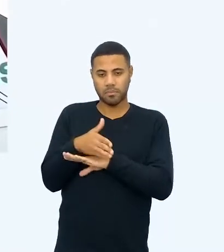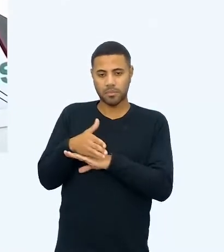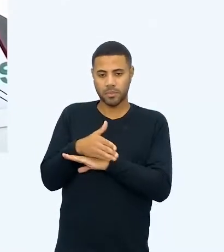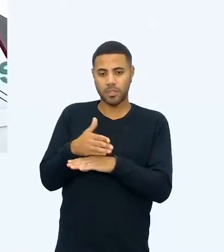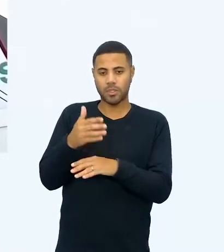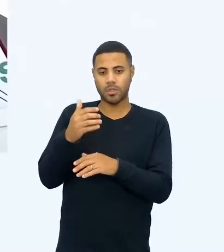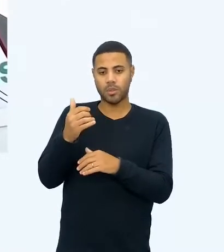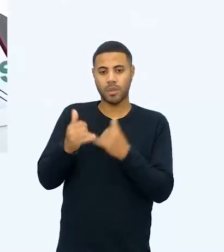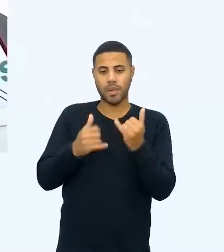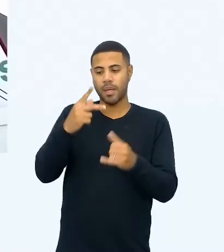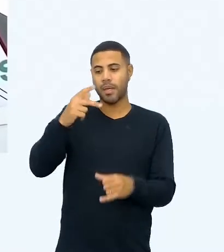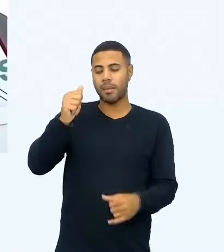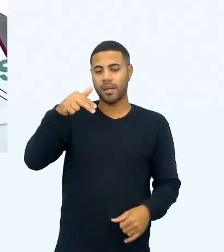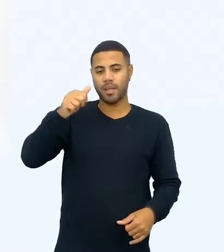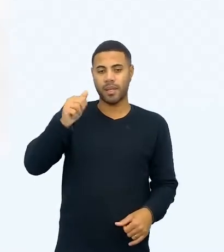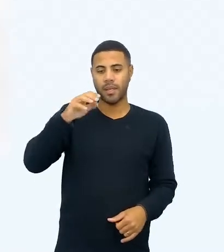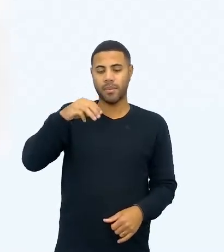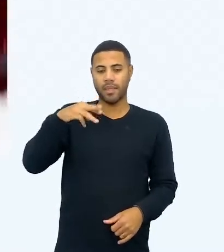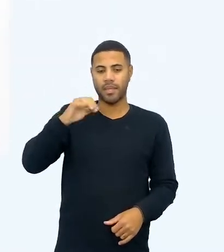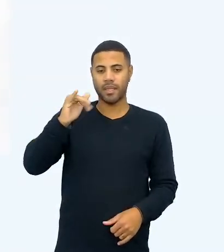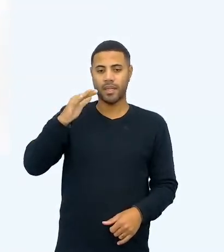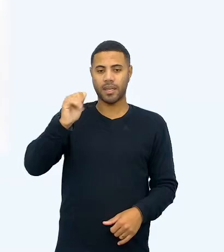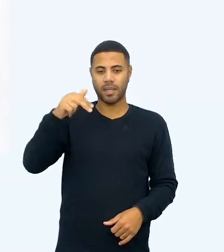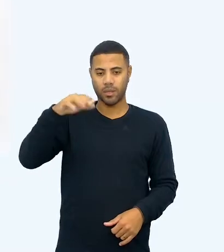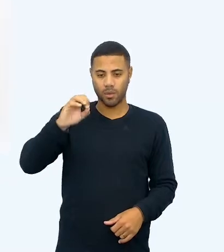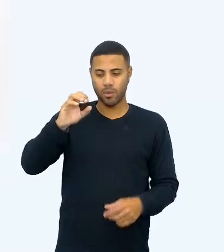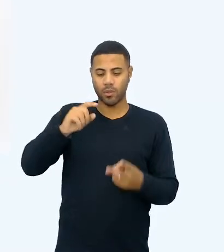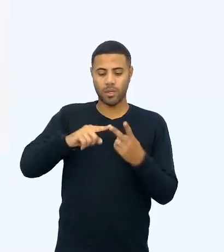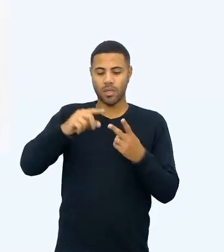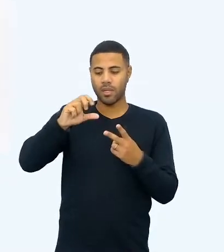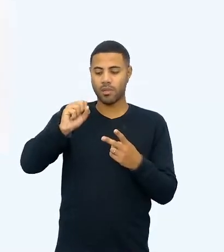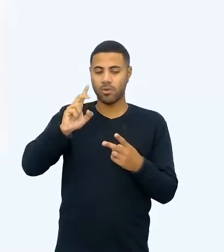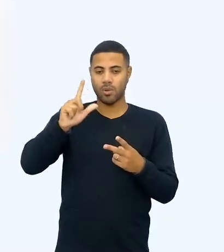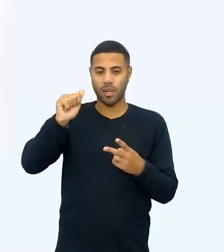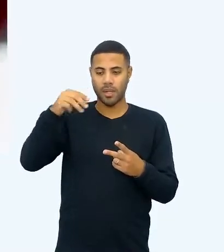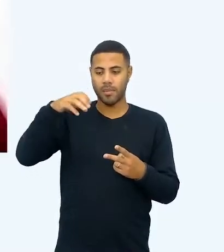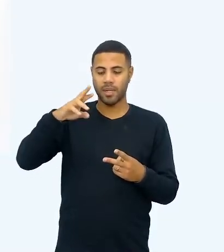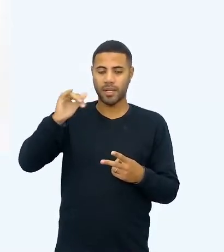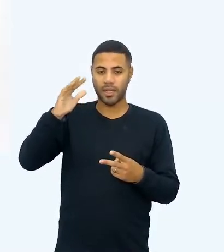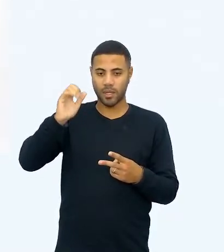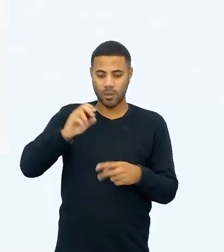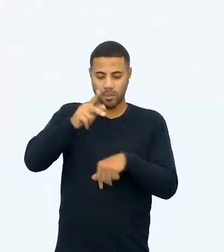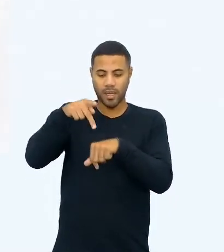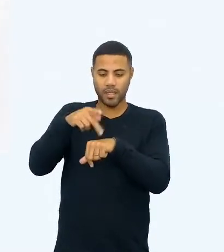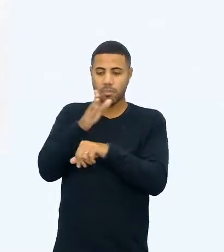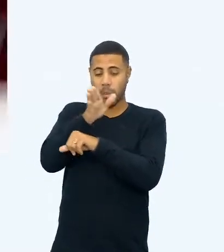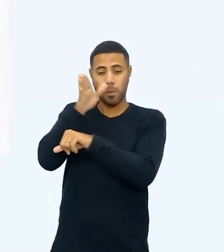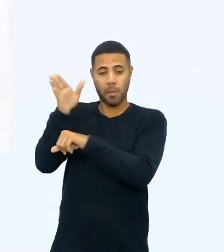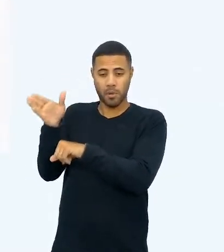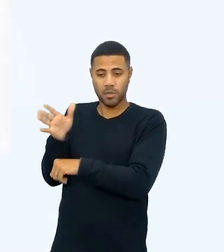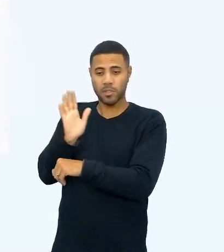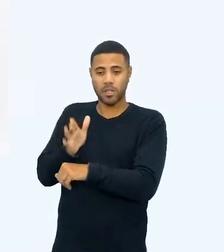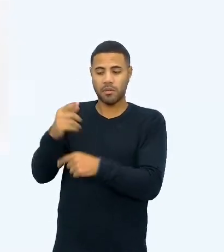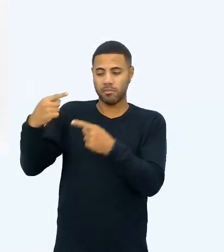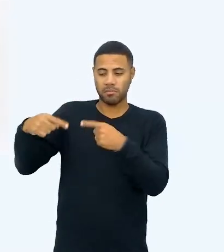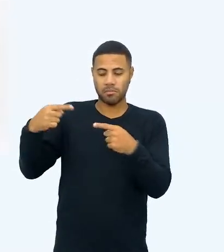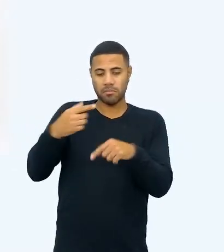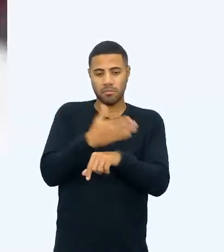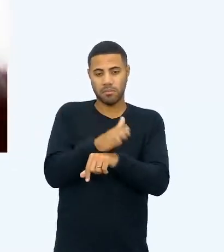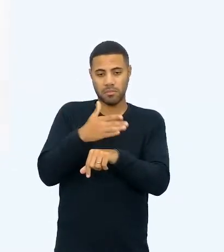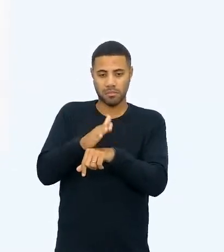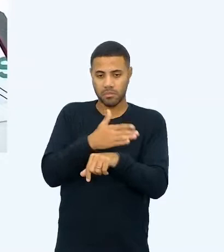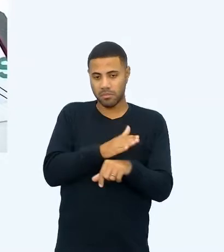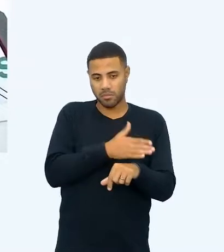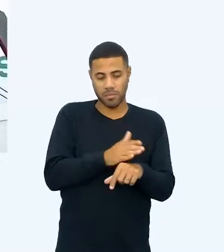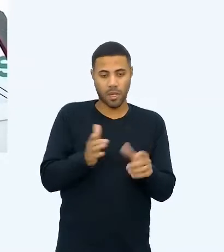Jogos Pan-Americanos e Jogos Sul-Americanos. Fui para outros países e hoje em dia eu fui convidado para treinar novamente junto